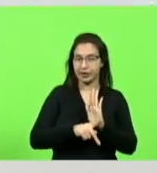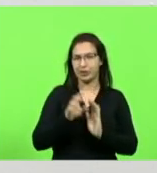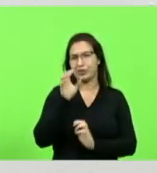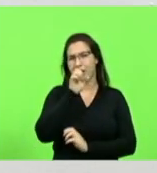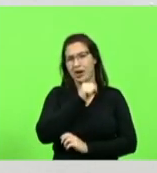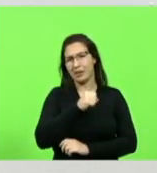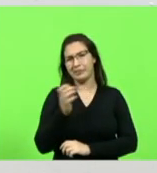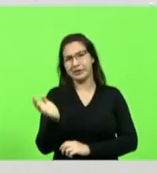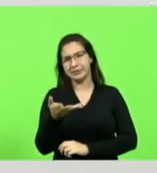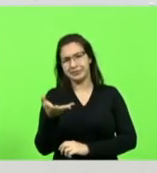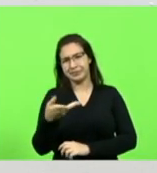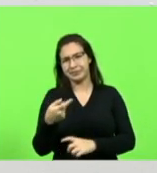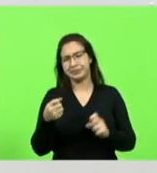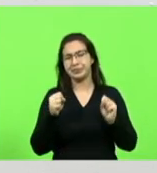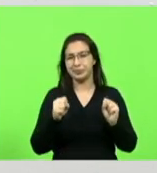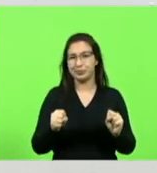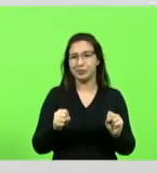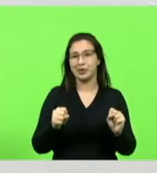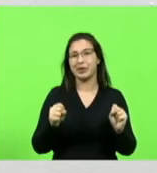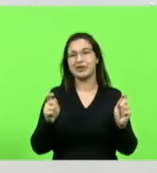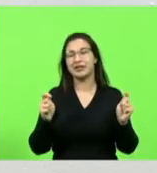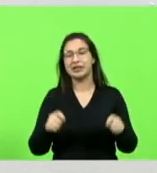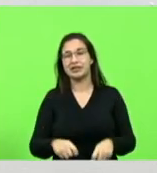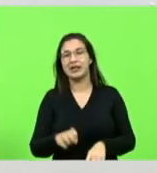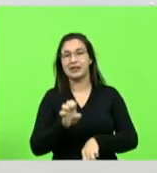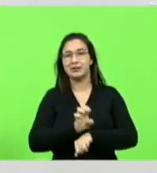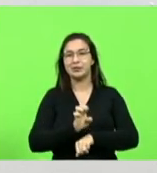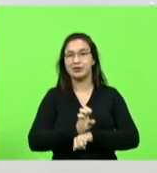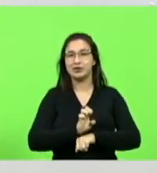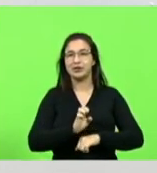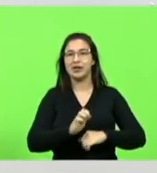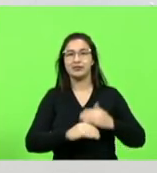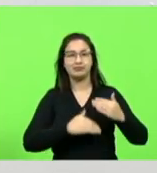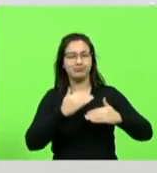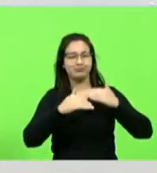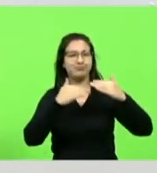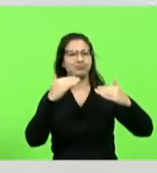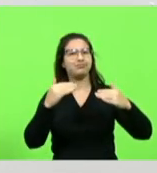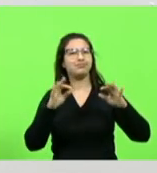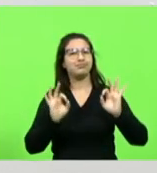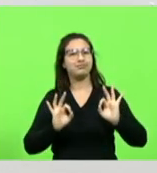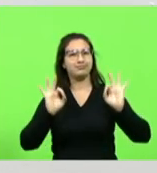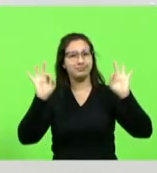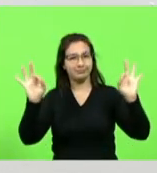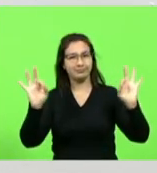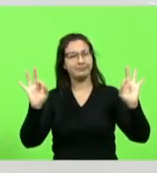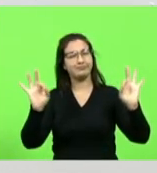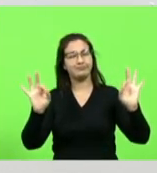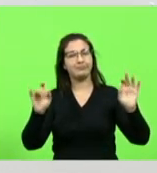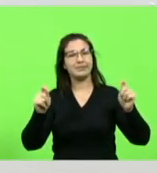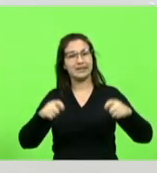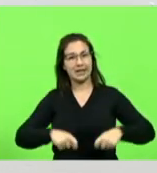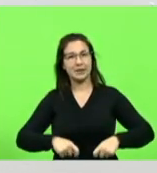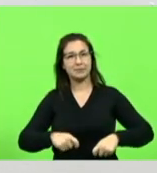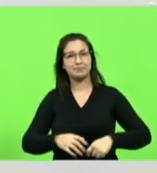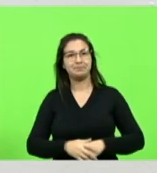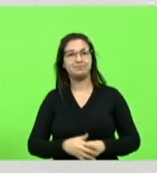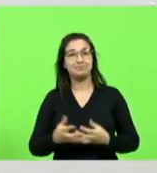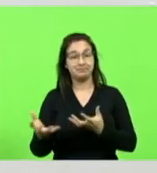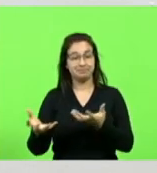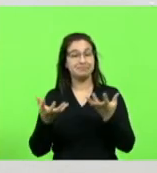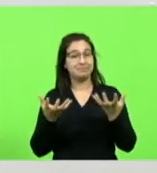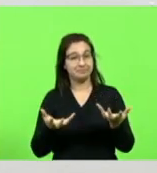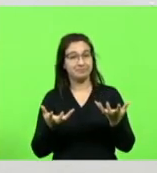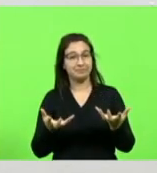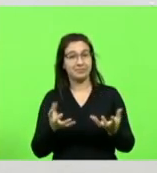possível. Tão logo tenhamos um estado sempre cada vez mais pujante, sempre mais crescente, e é isso que queremos e